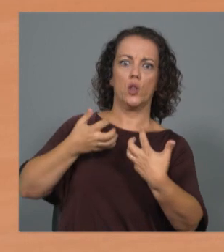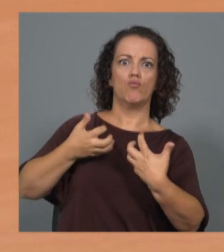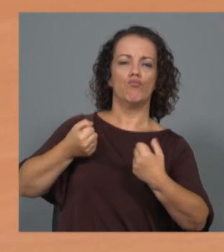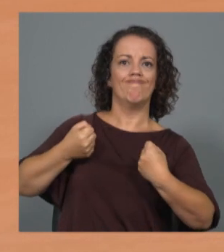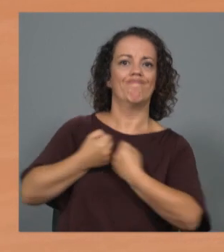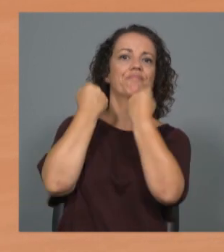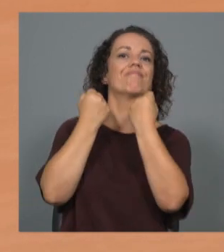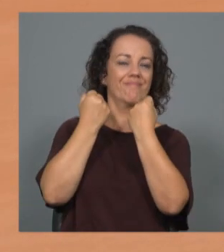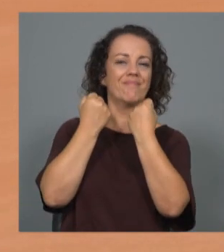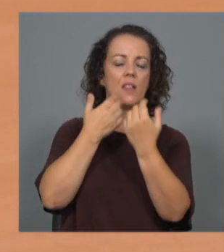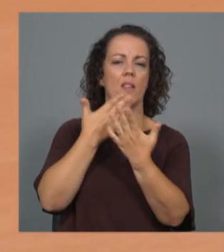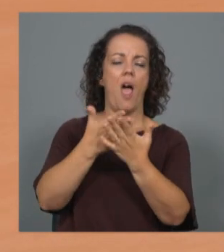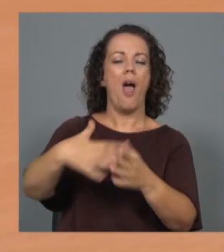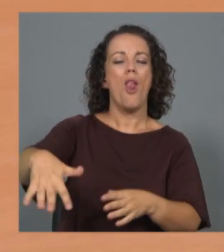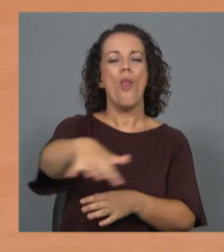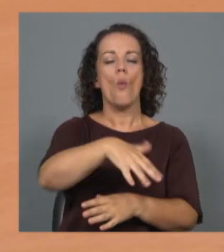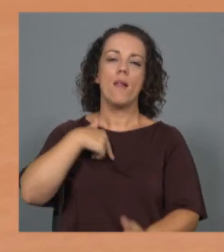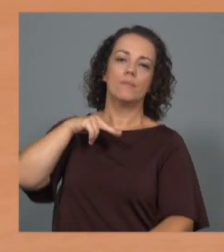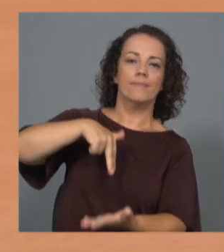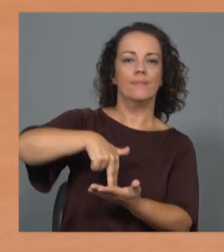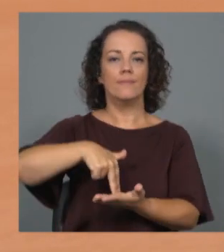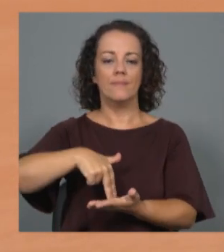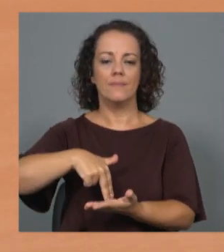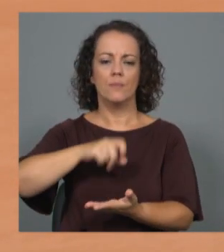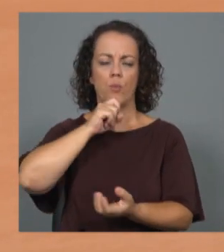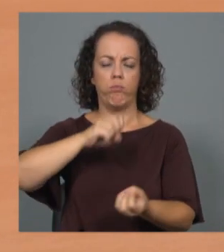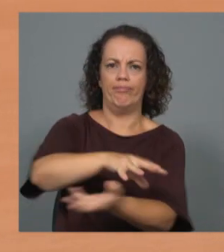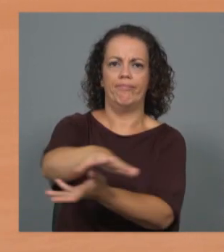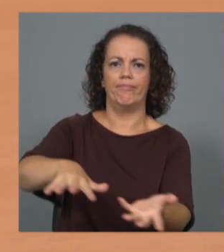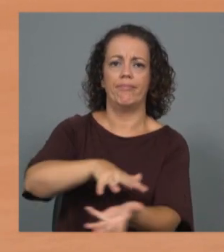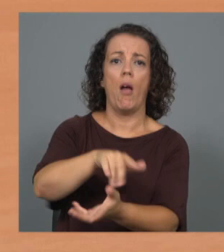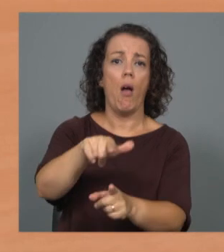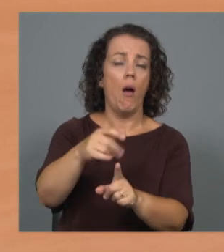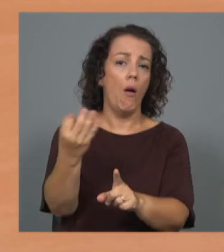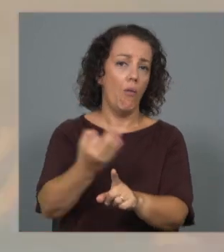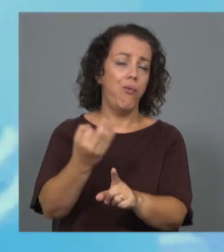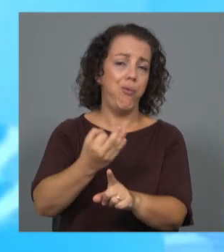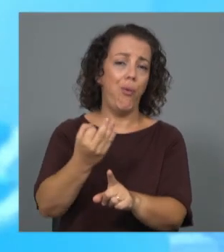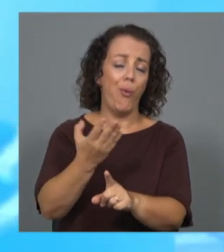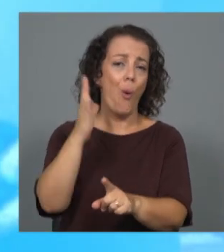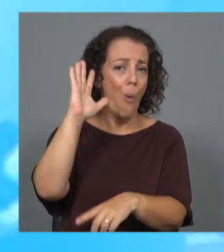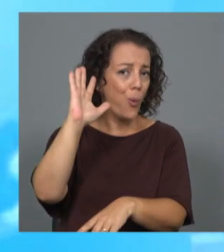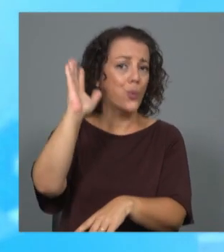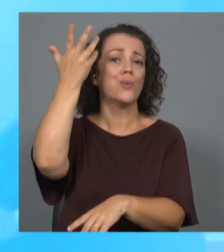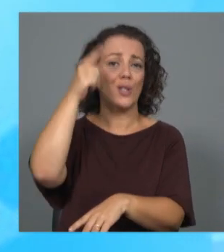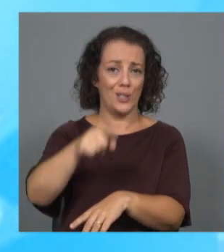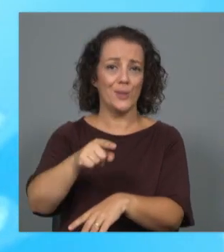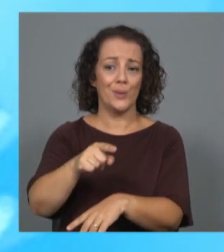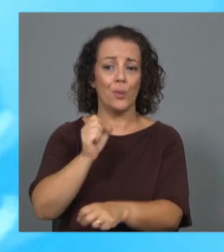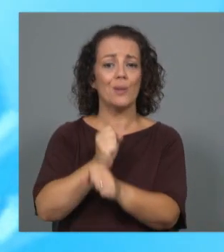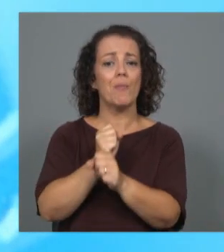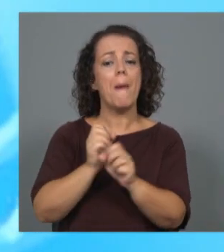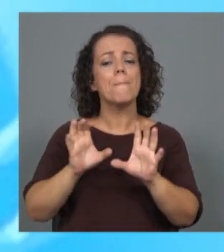bocadinho a realidade daquele lugar. Isto também aconteceu na atividade da missionária,